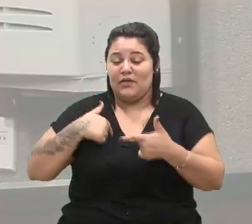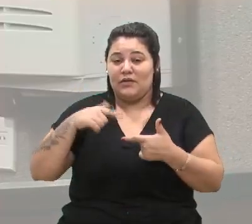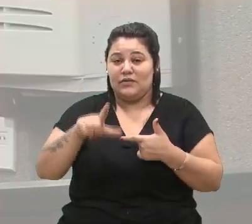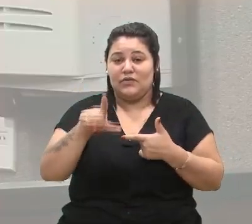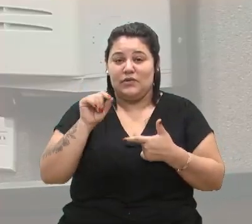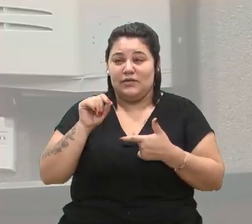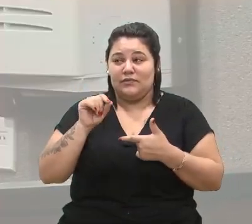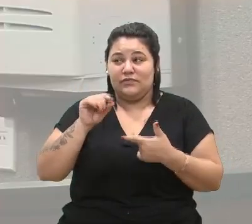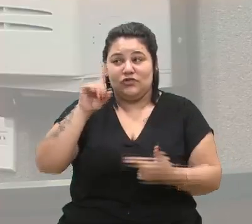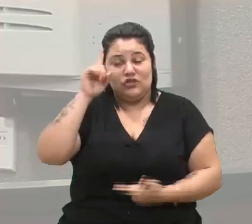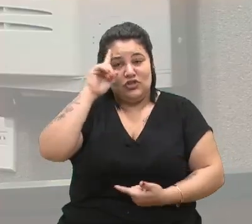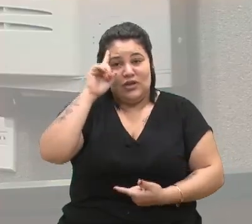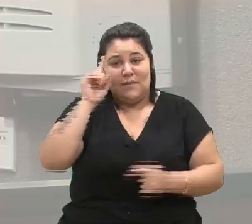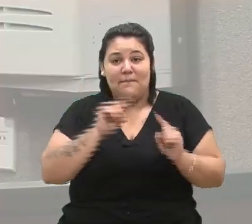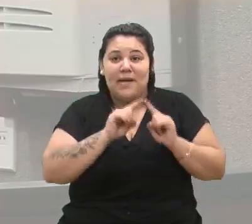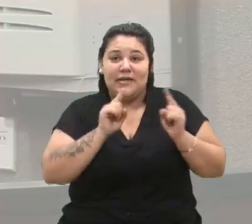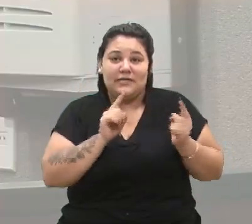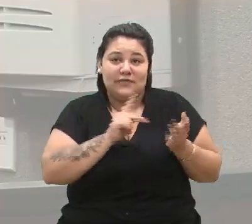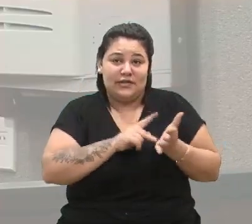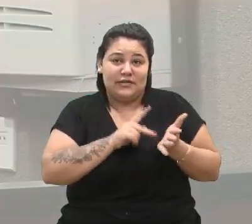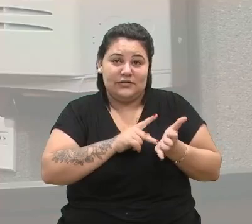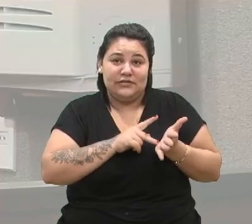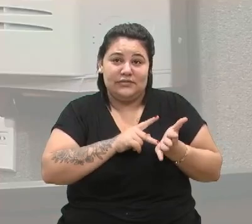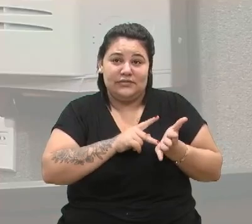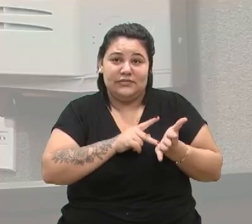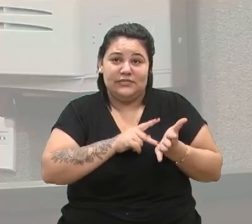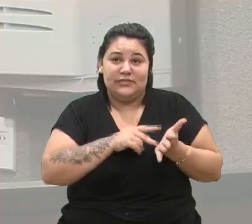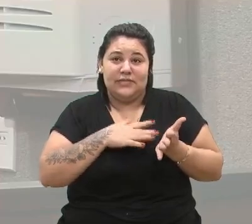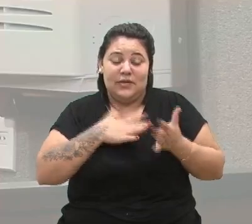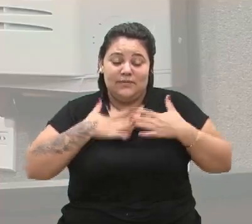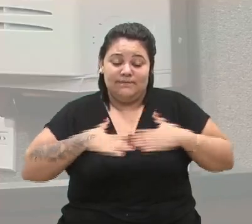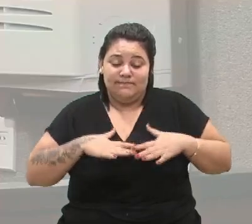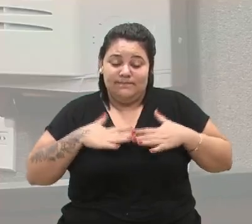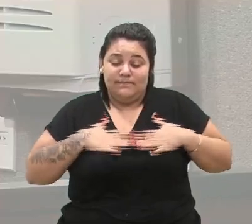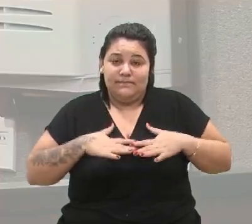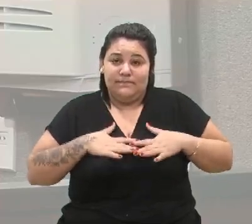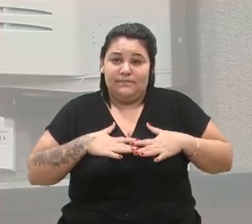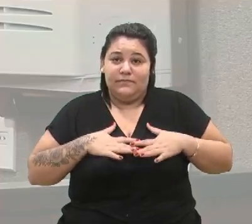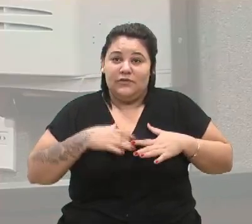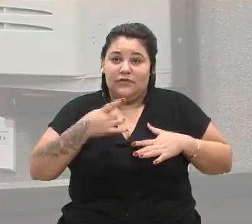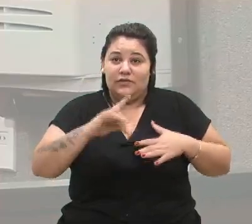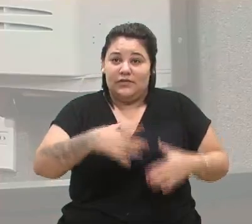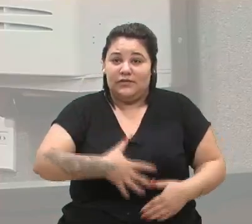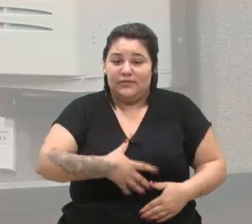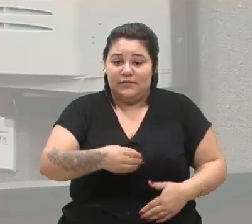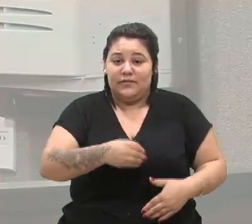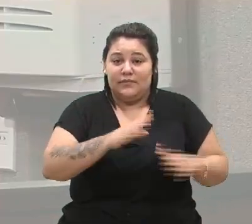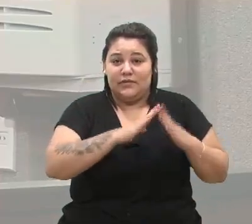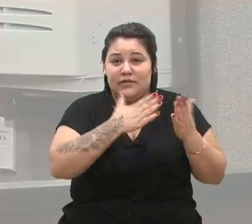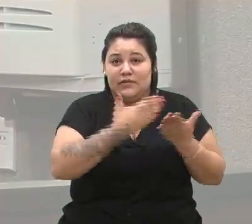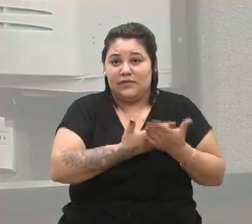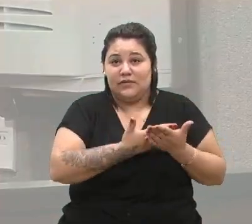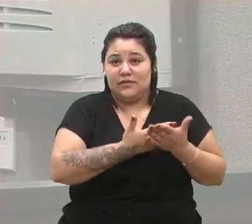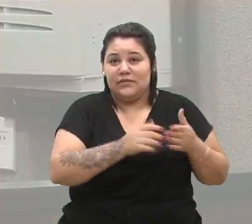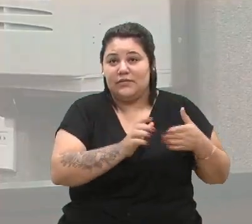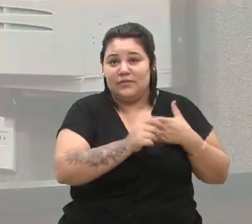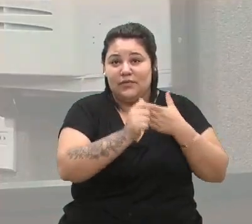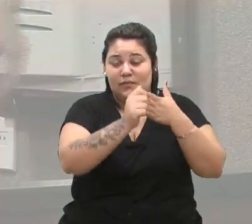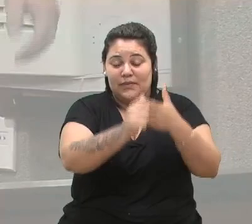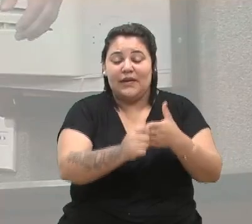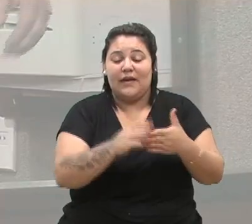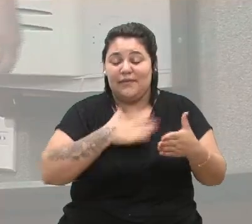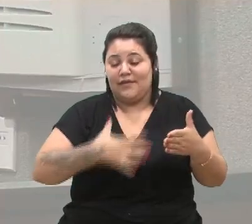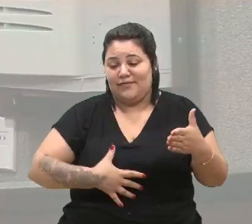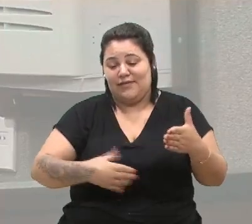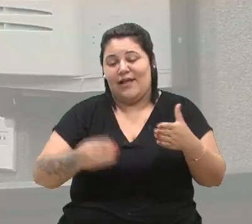né, na verdade, mas que eu escolhi para fazer, abaixar um pouco a adrenalina para esse dia, foi levar minha filha para a escola. Foi acompanhar minha filhinha para a